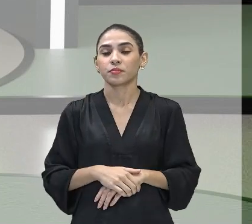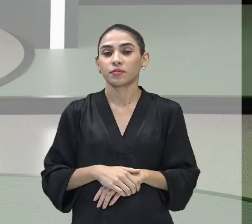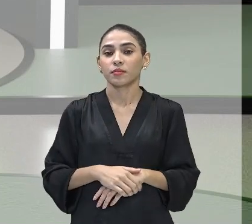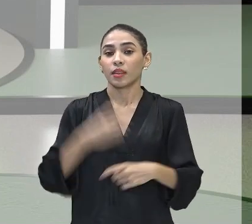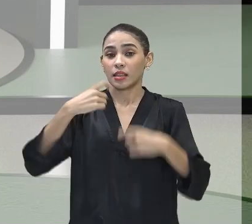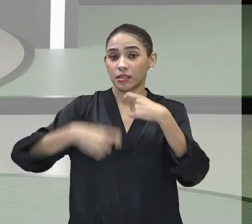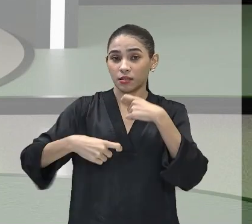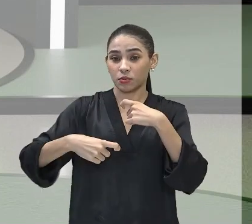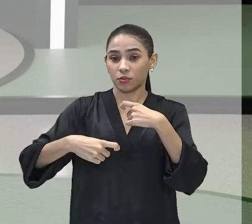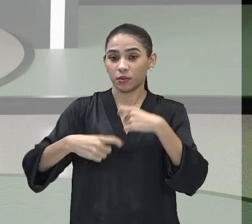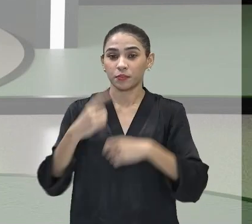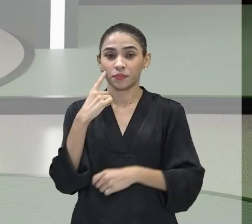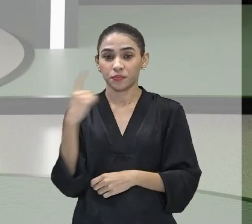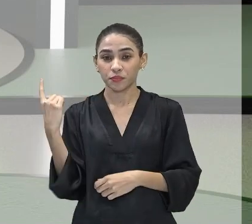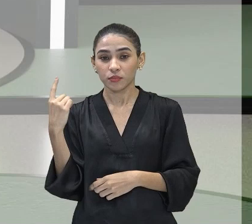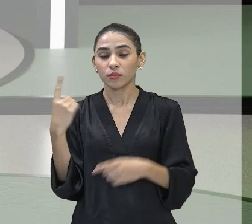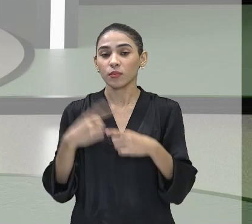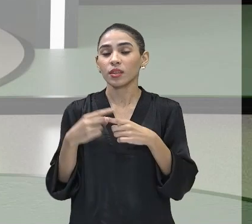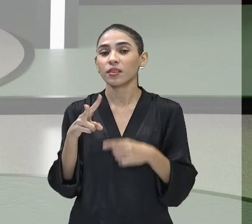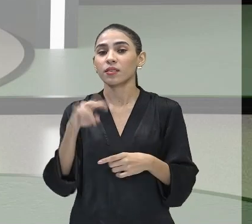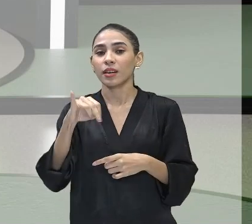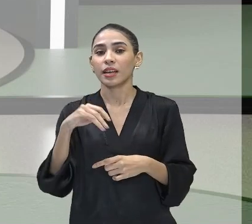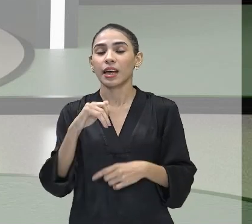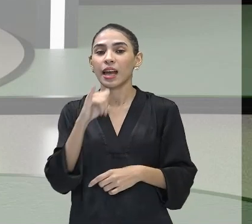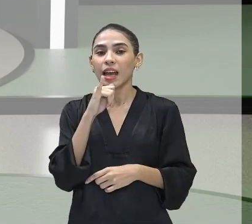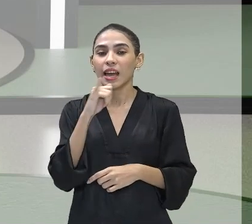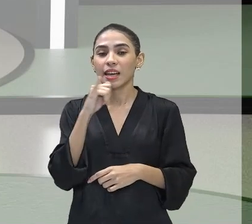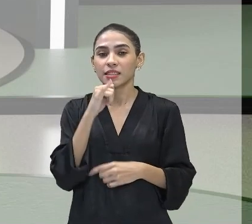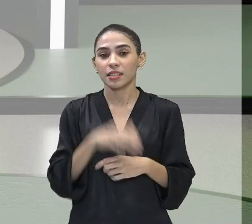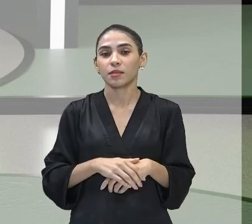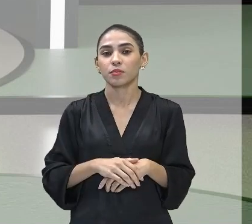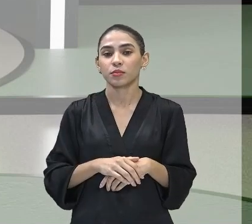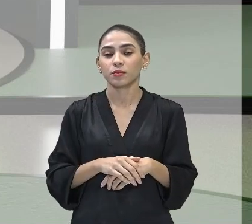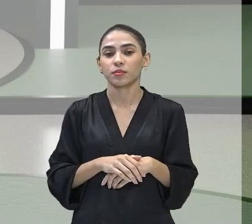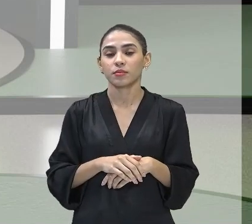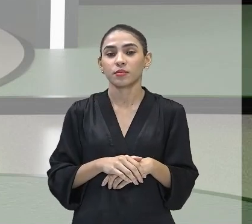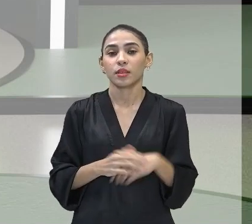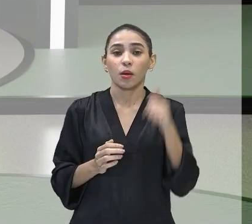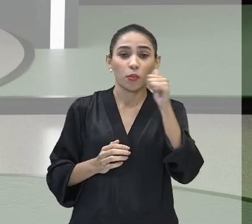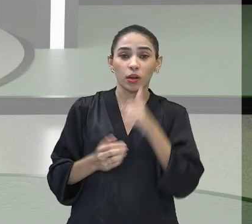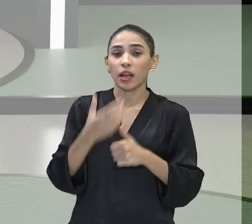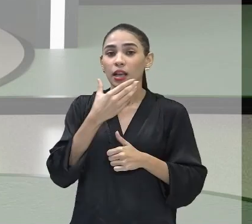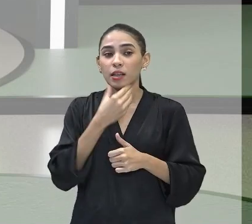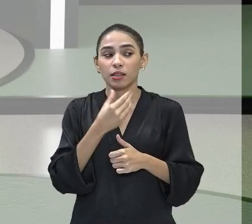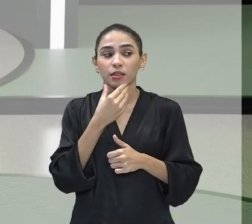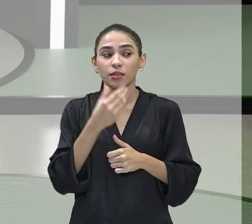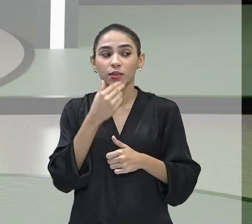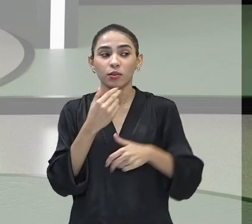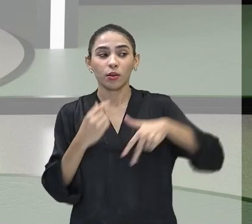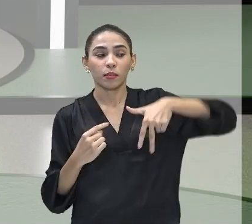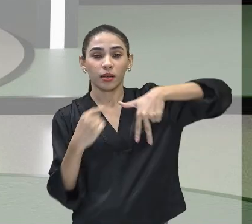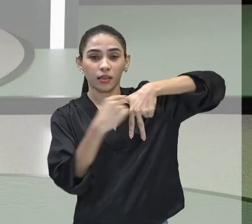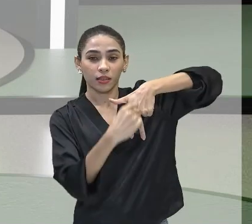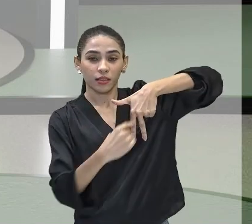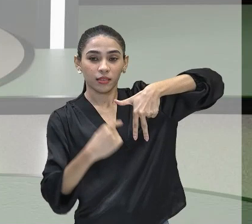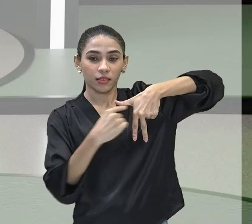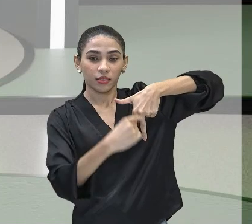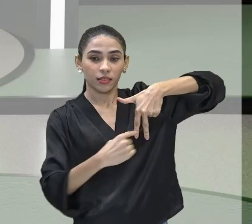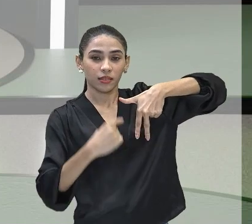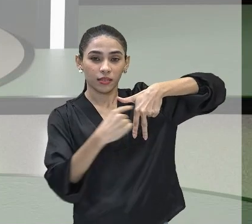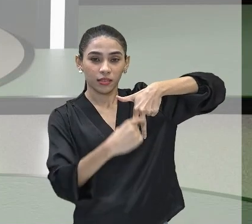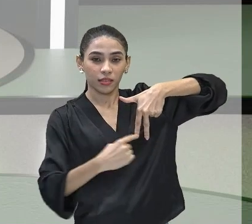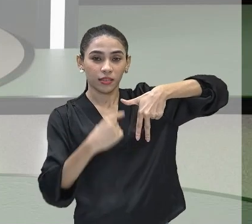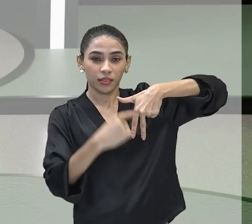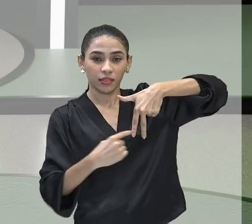sexual porque ela vai afetar aqui os órgãos genitais tanto masculino quanto feminino essa imagem